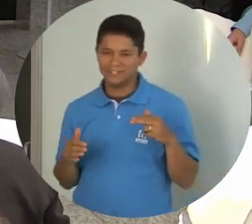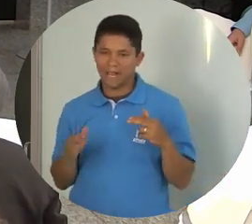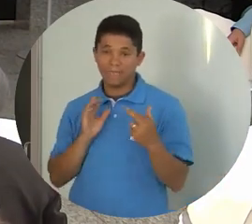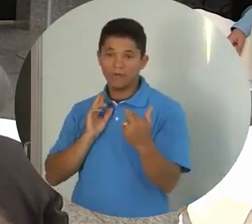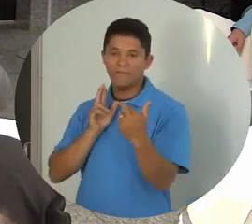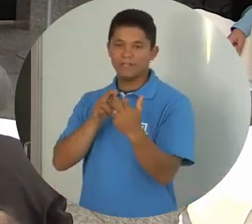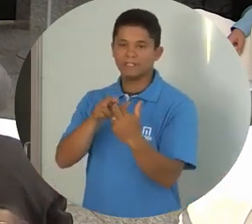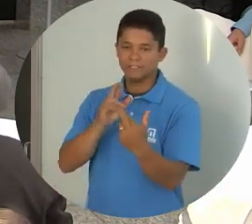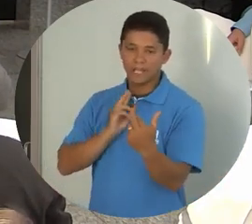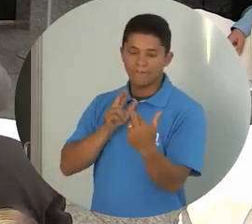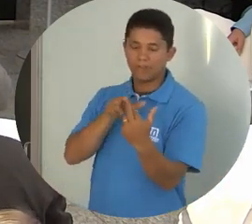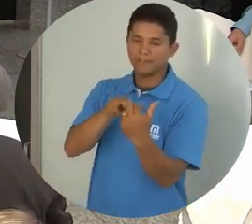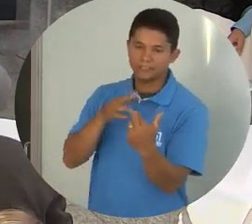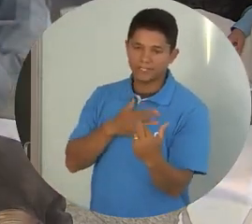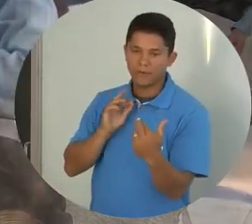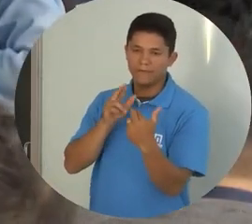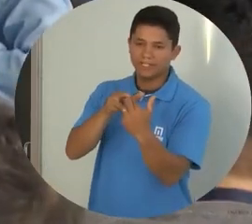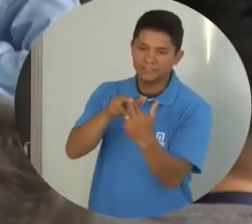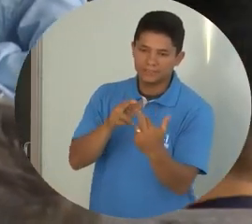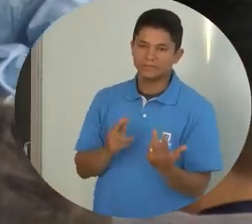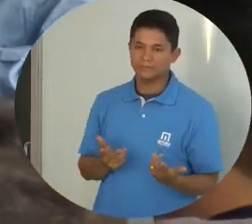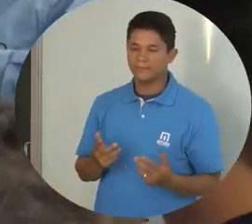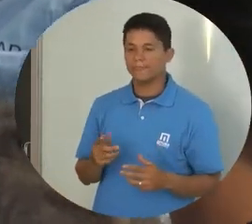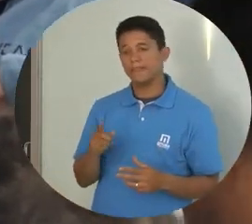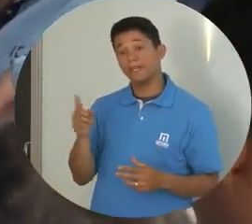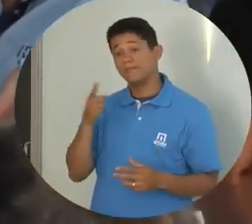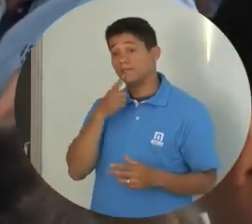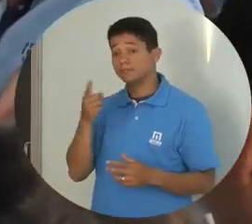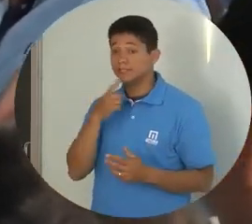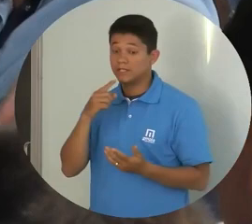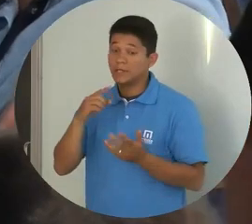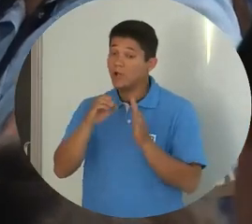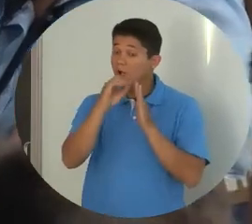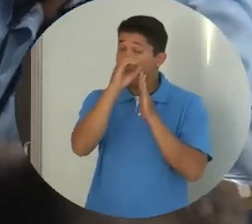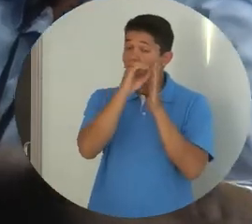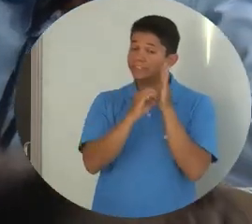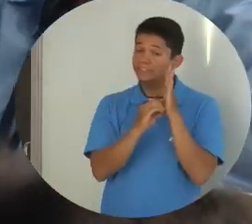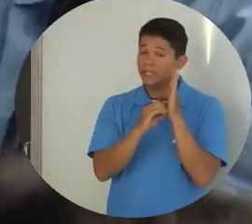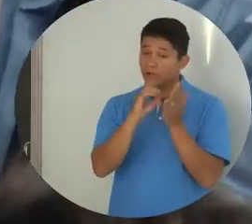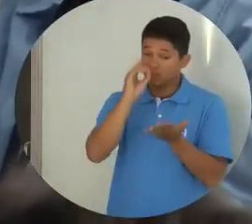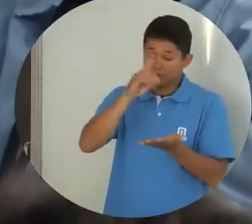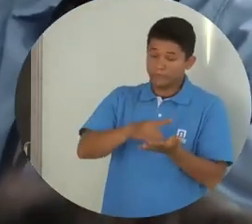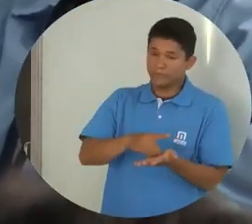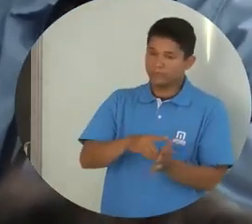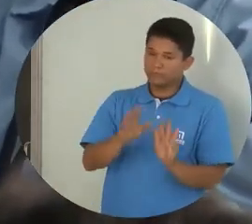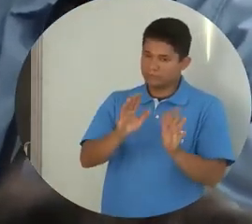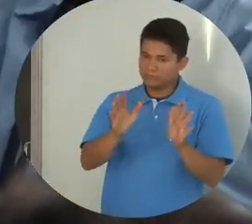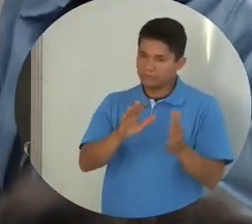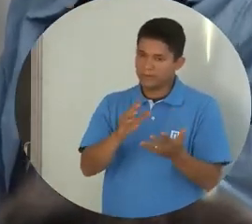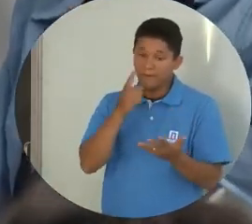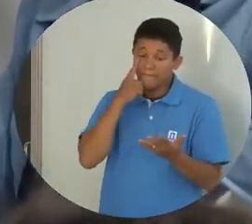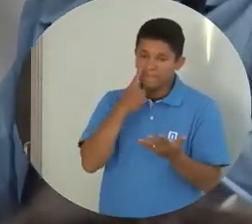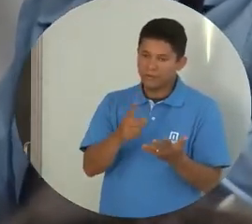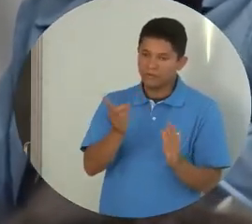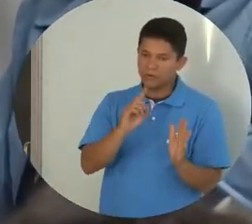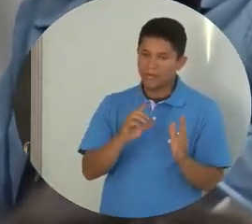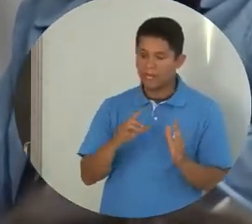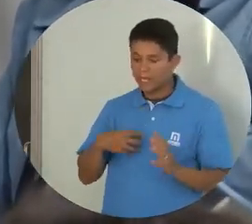agradeço. Eu escutei extraoficialmente, né? Não vi nada escrito, não faço parte desse